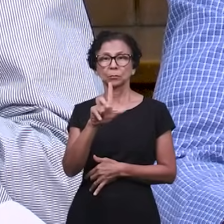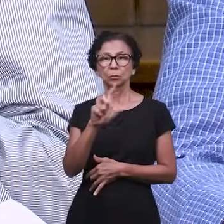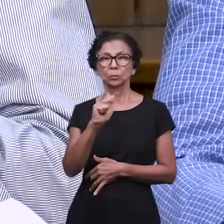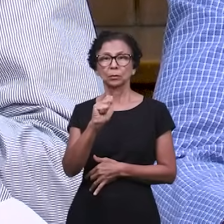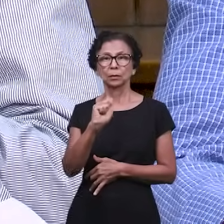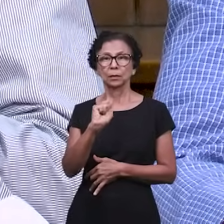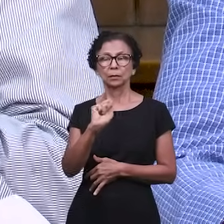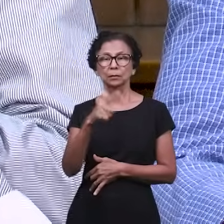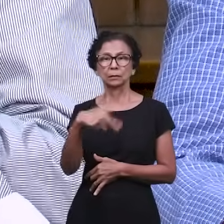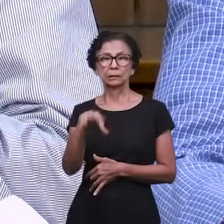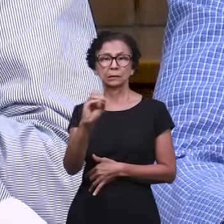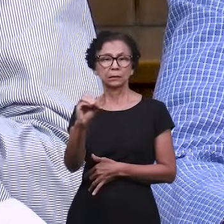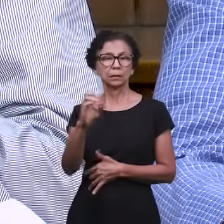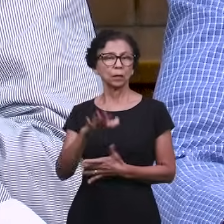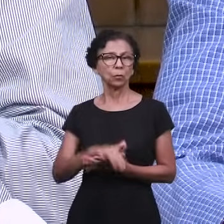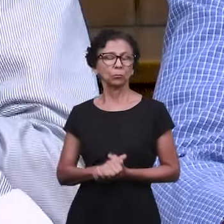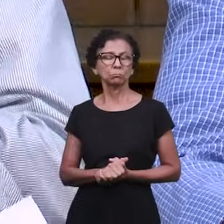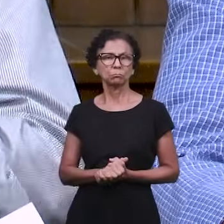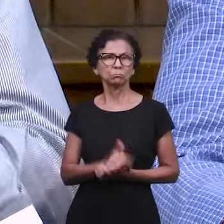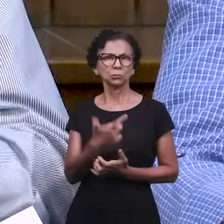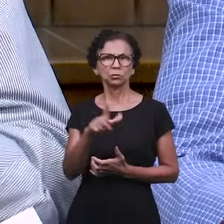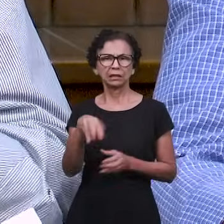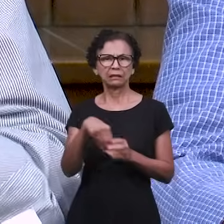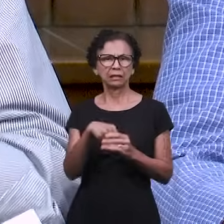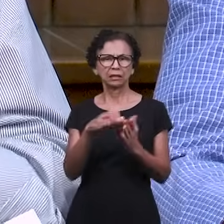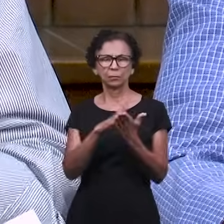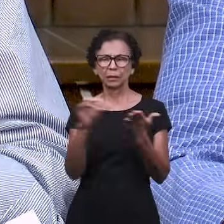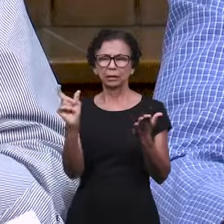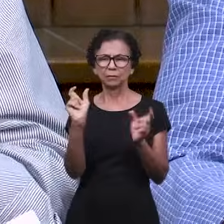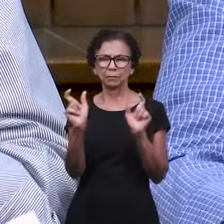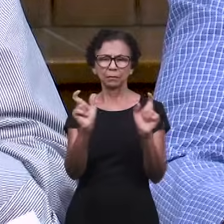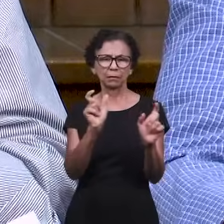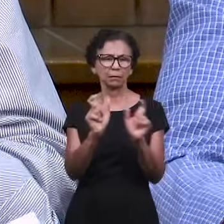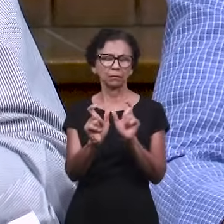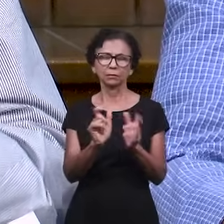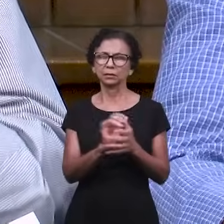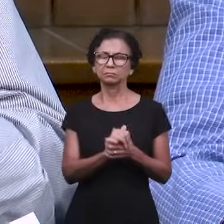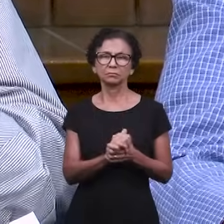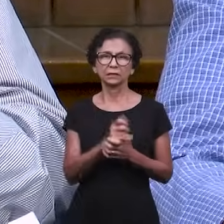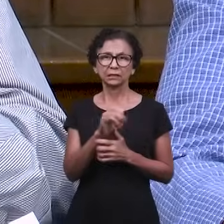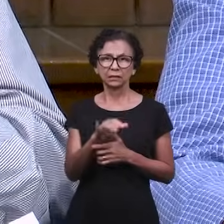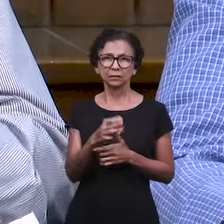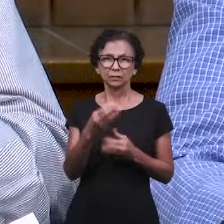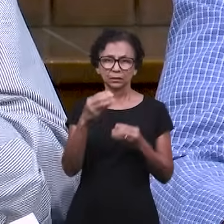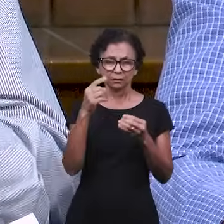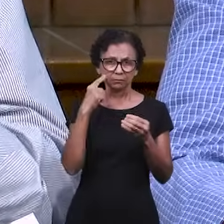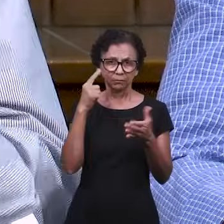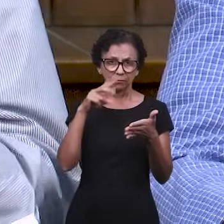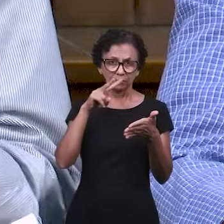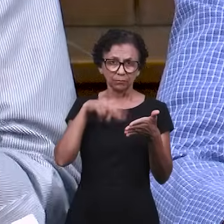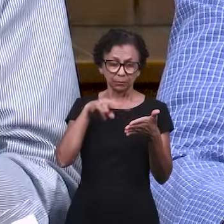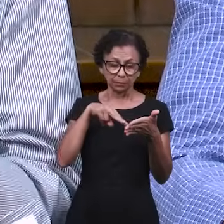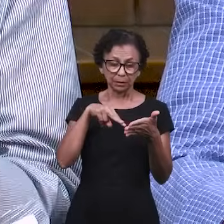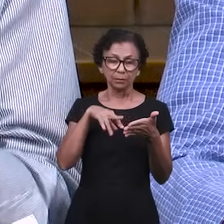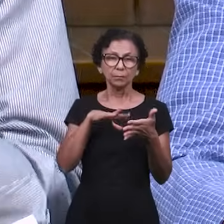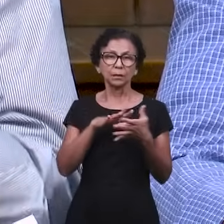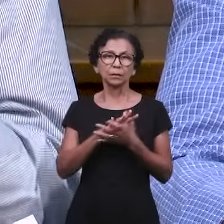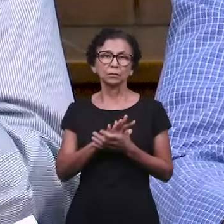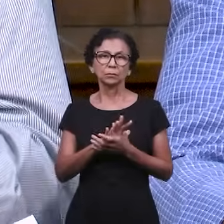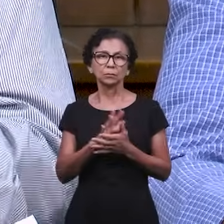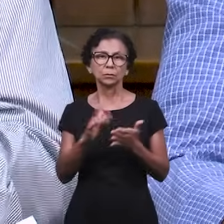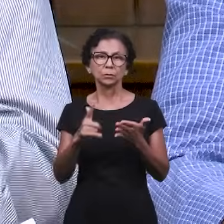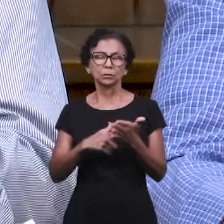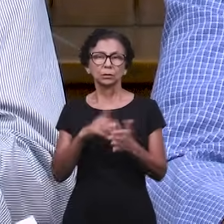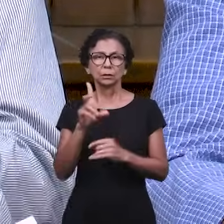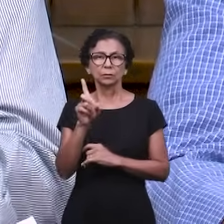grande tribulação. Isso não é um termo bíblico. Se examinar na Bíblia, você vai encontrar tanto em Daniel